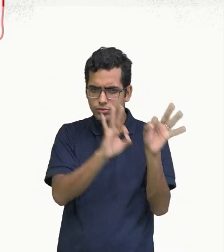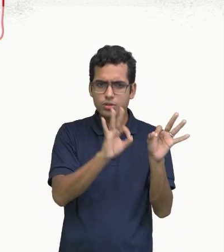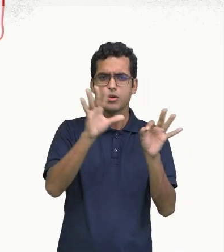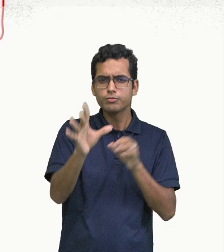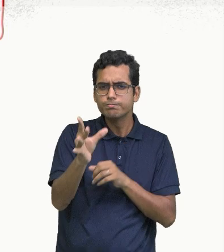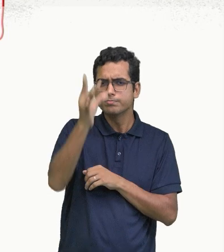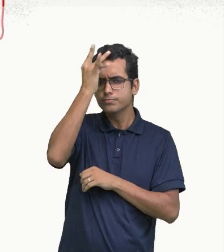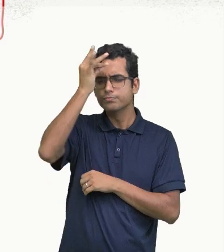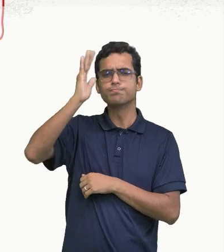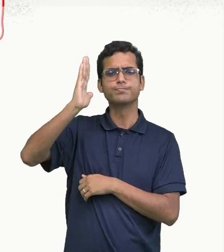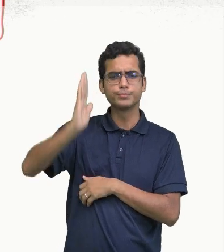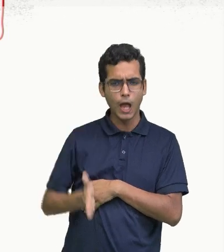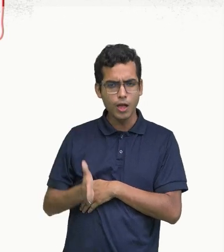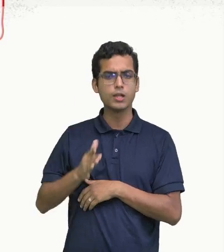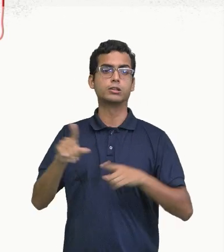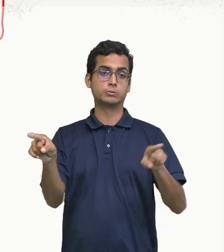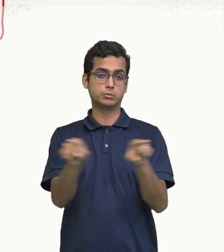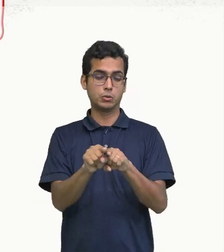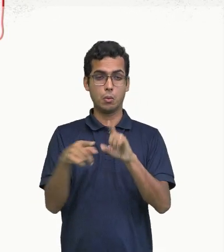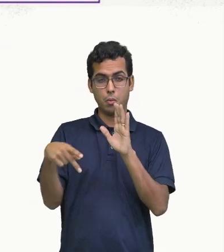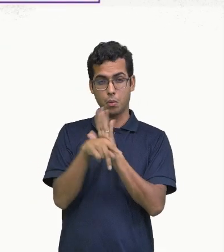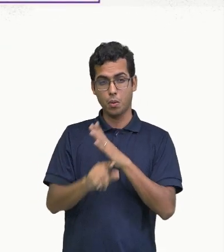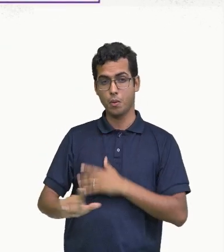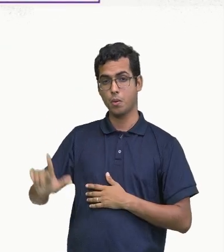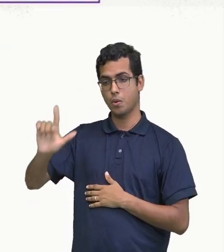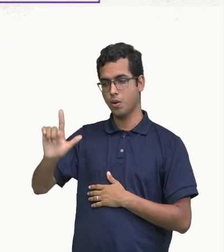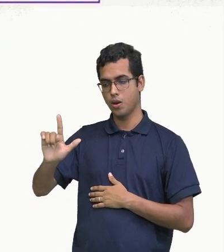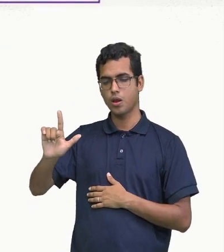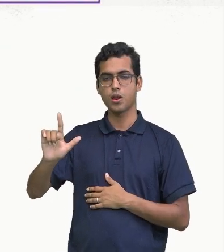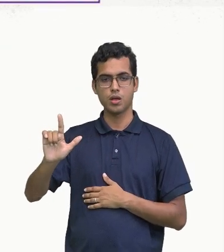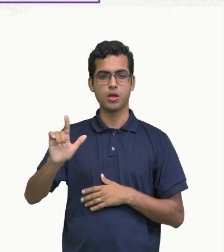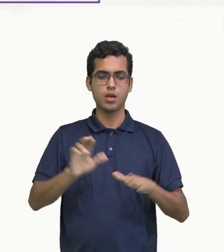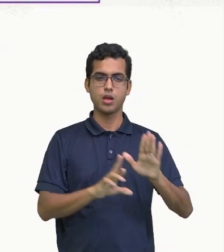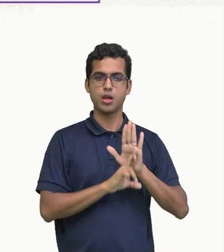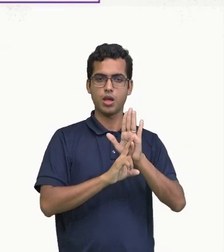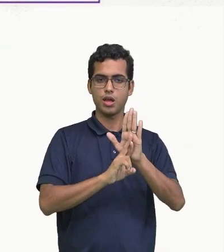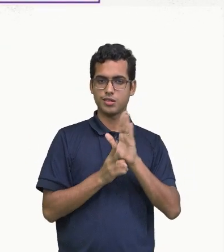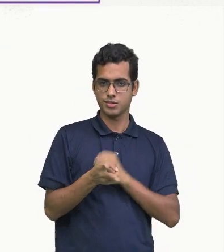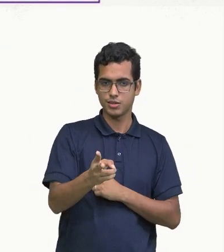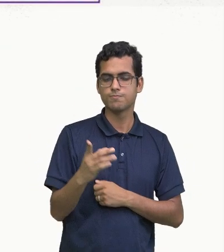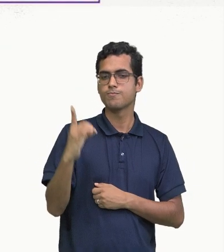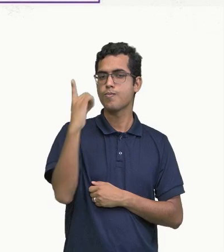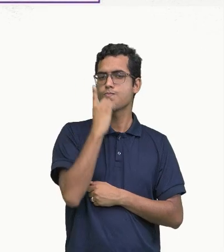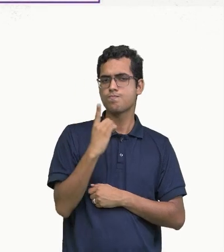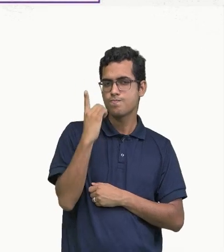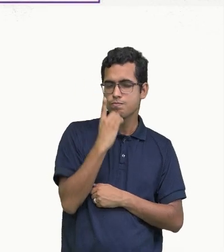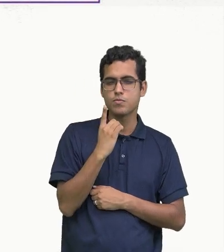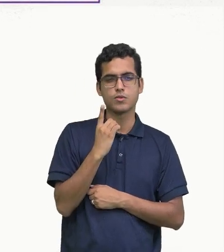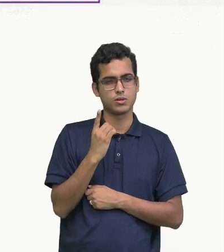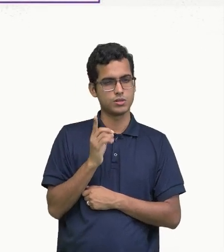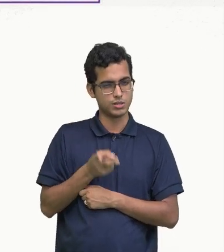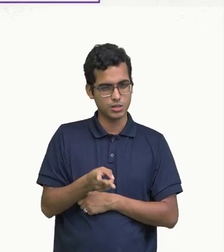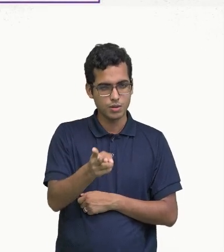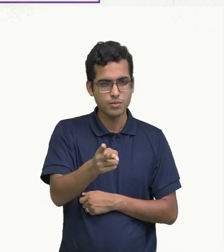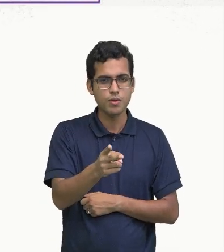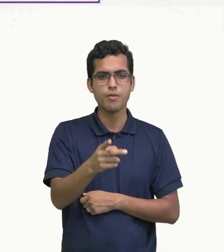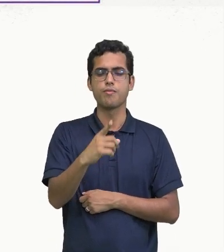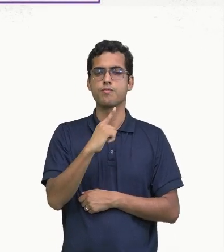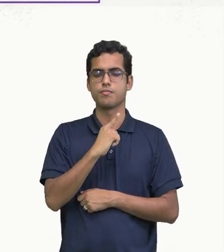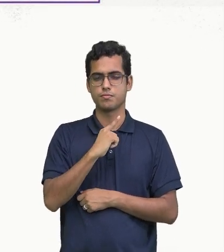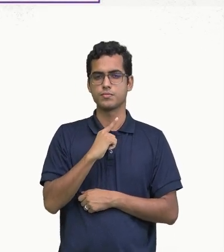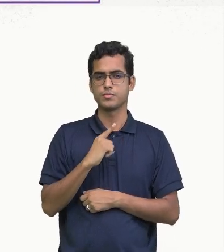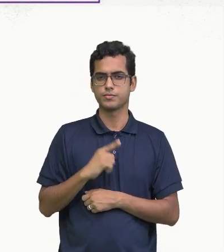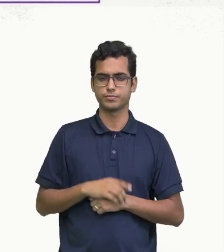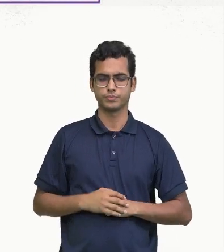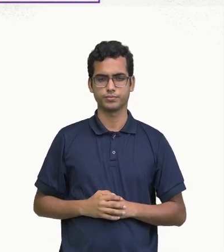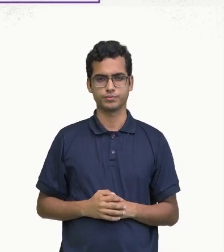onde o litro se esconde no nosso dia a dia. Ele é tão corriqueiro, ele já está tão inserido, nós já estamos tão